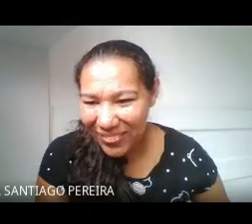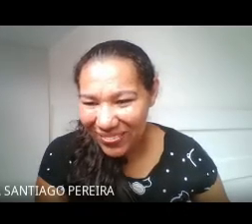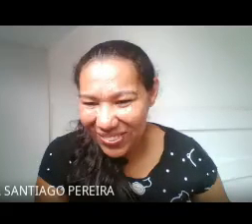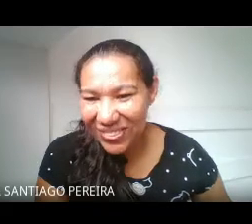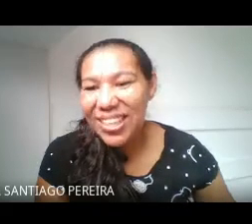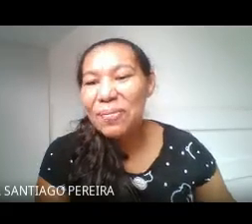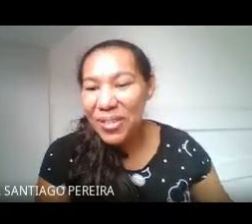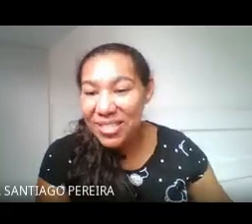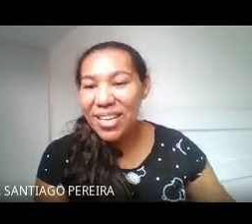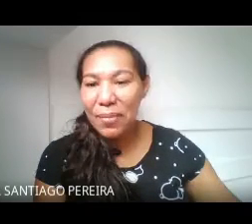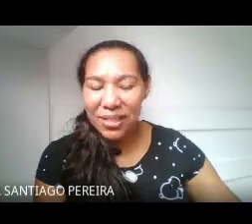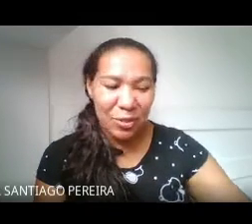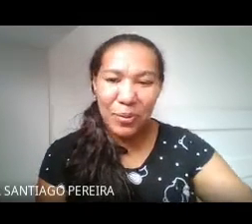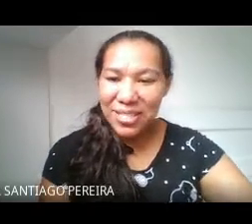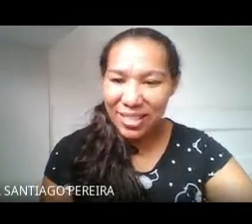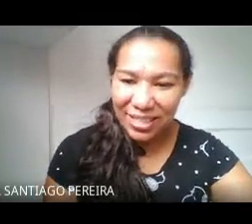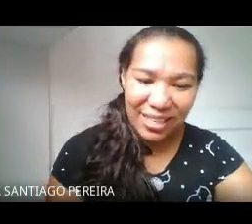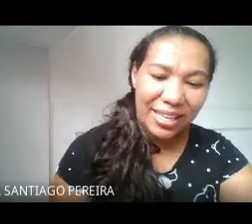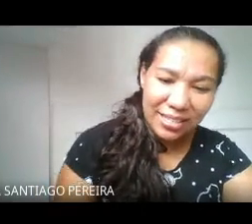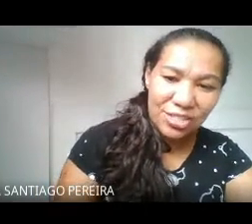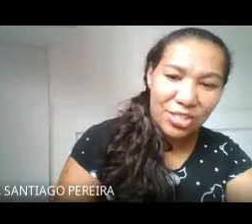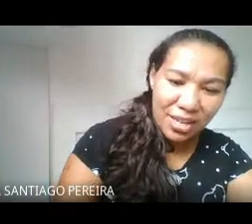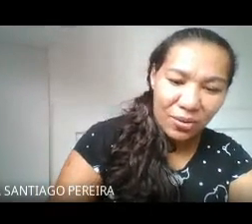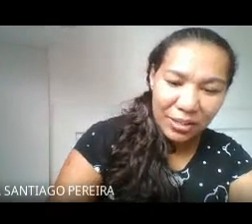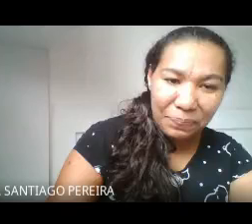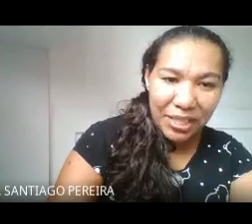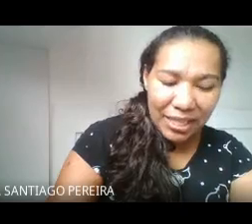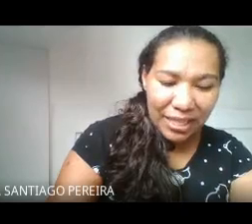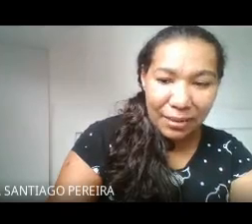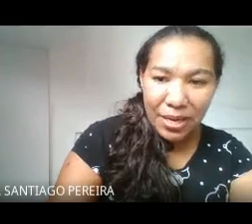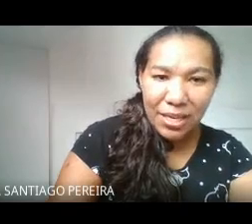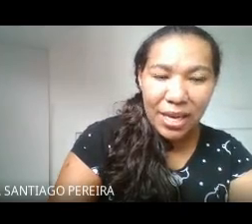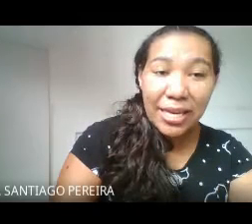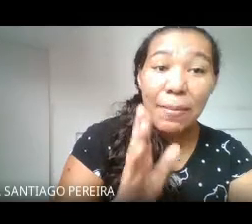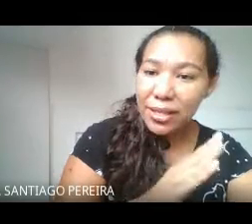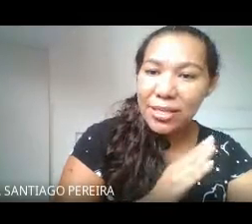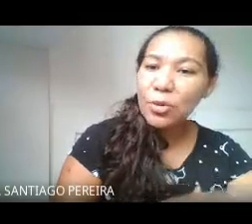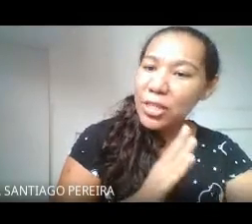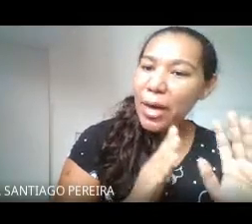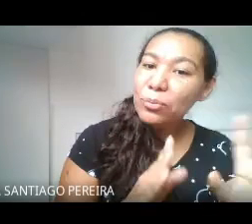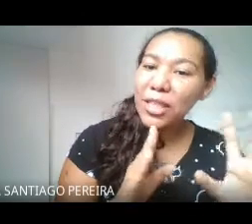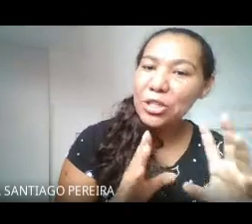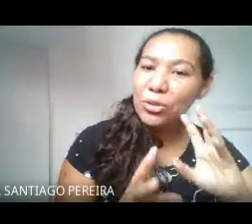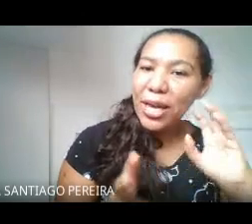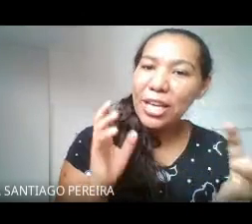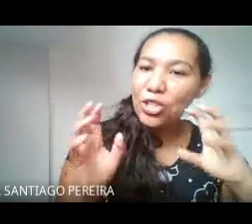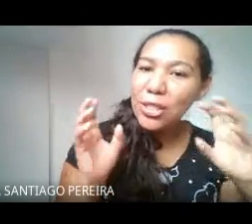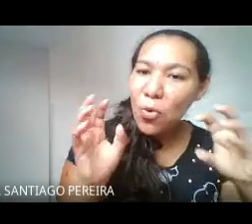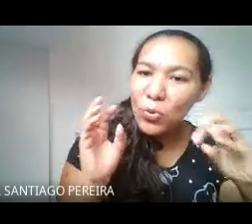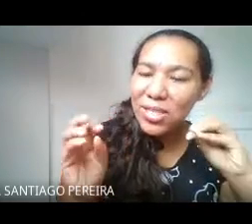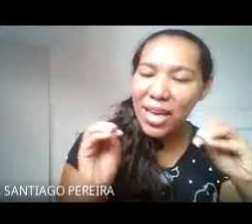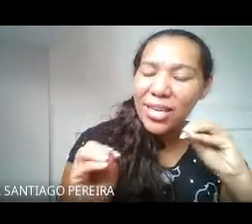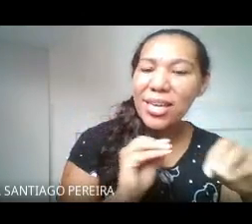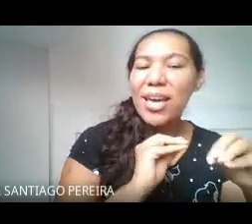Oh, meu amor. Pois é, Matheus, pois é. Existe essa ordem. É bem. Aí é interessante quando a gente pega um texto, né? A